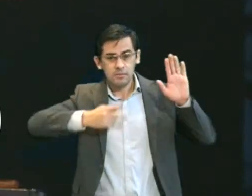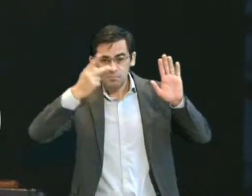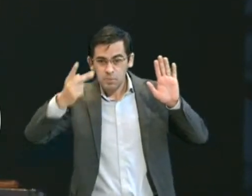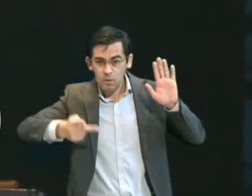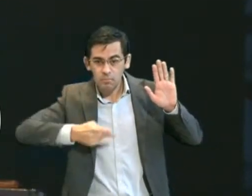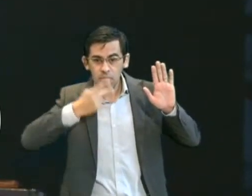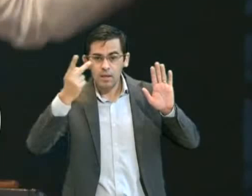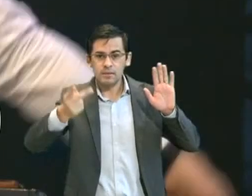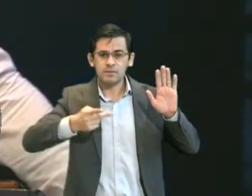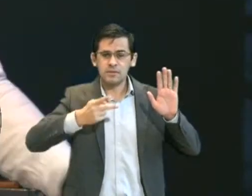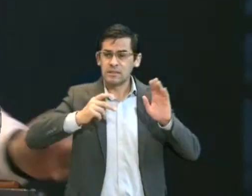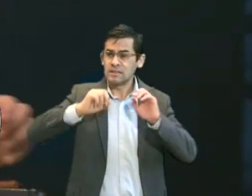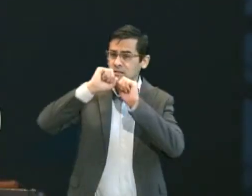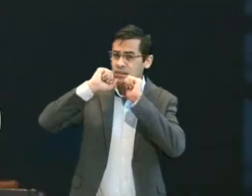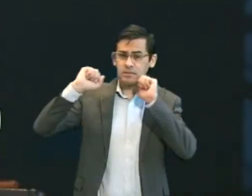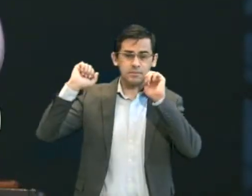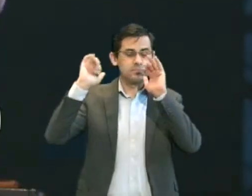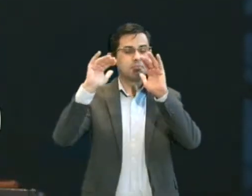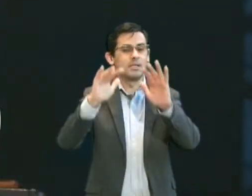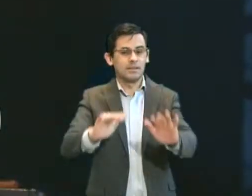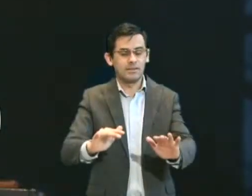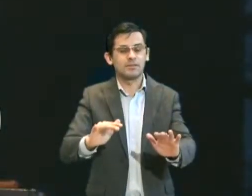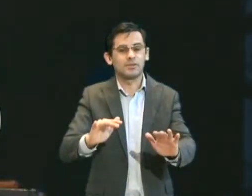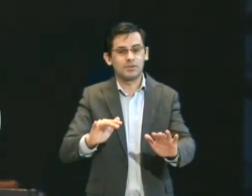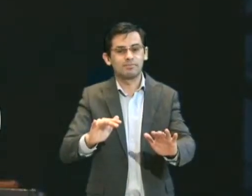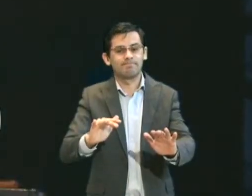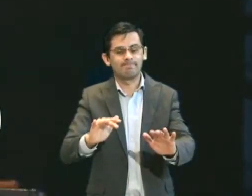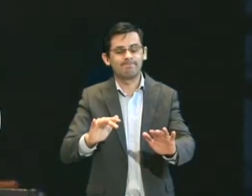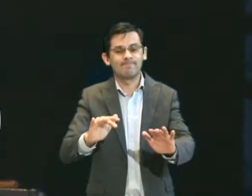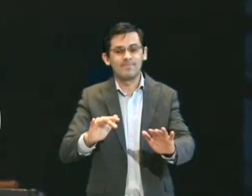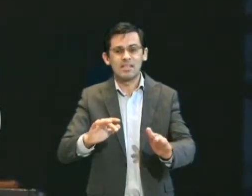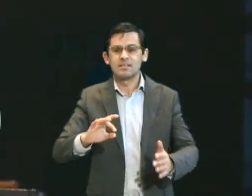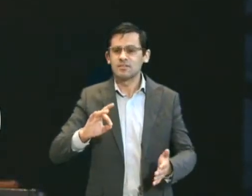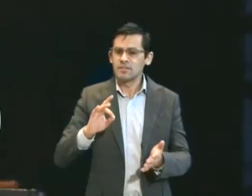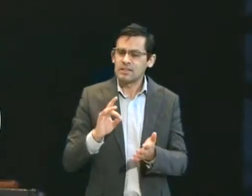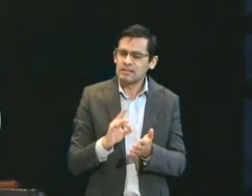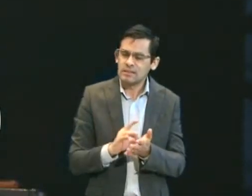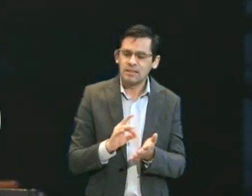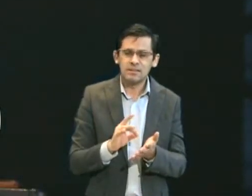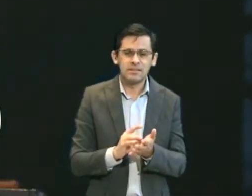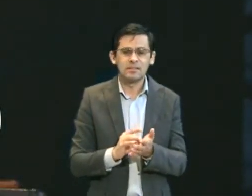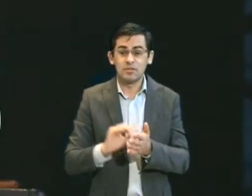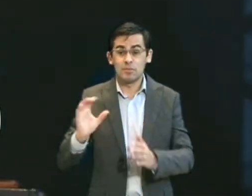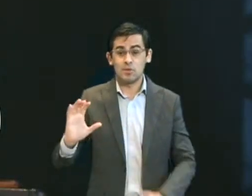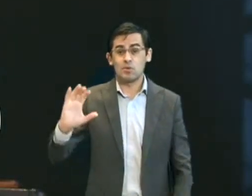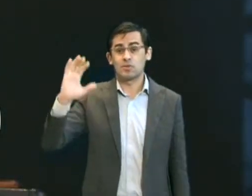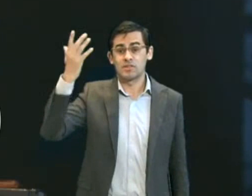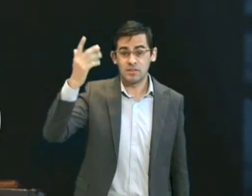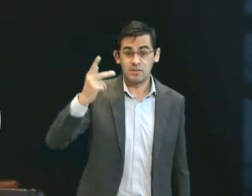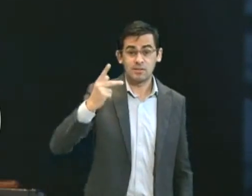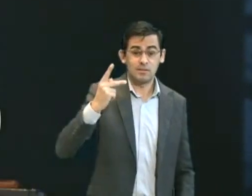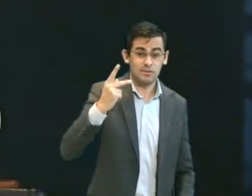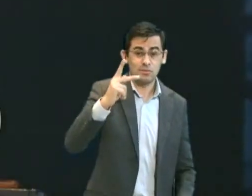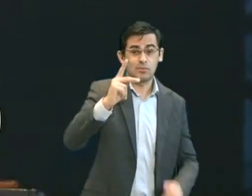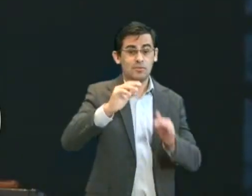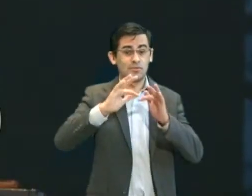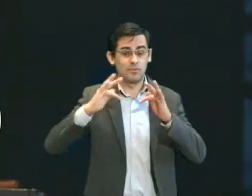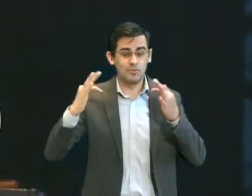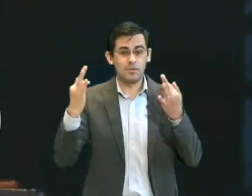promessas, das bênçãos, e elas vão se tornar realidade nas suas